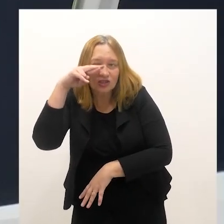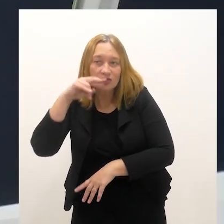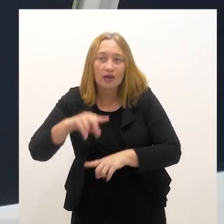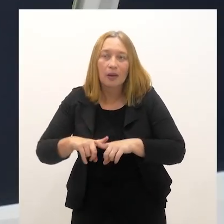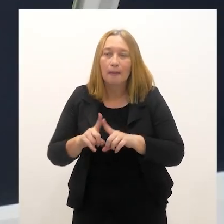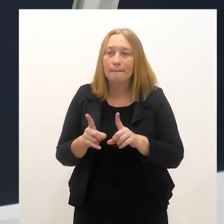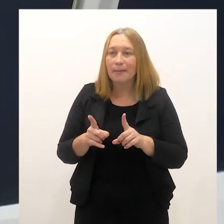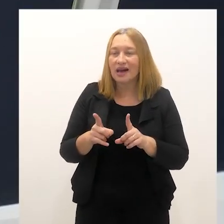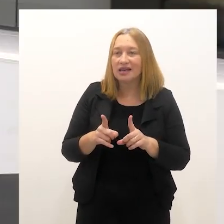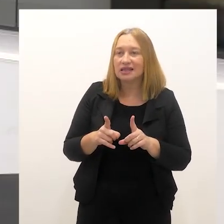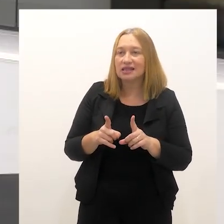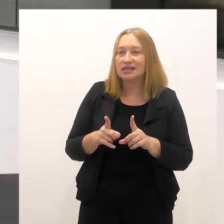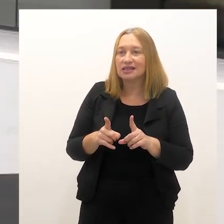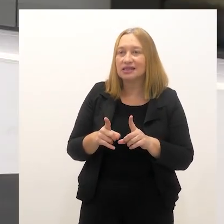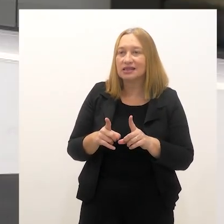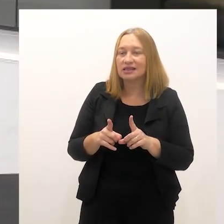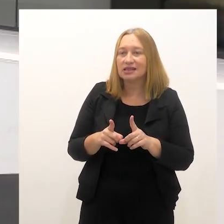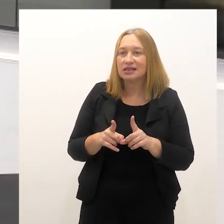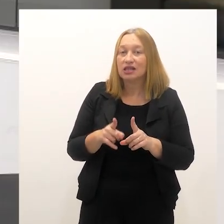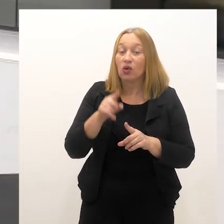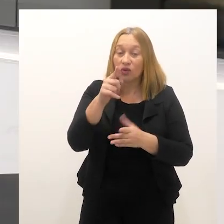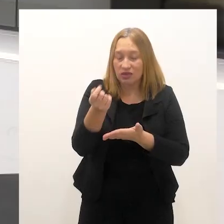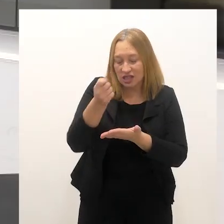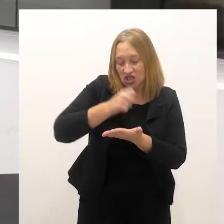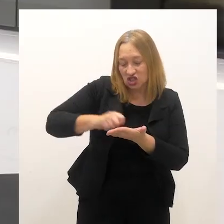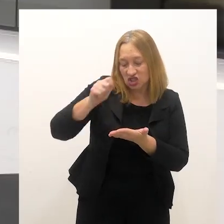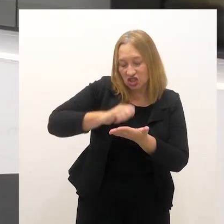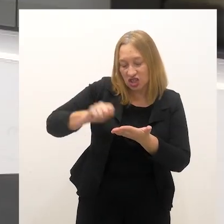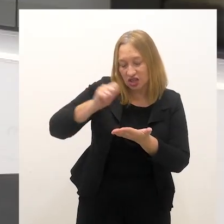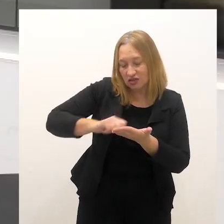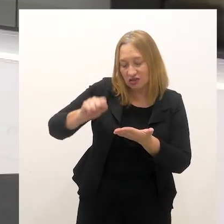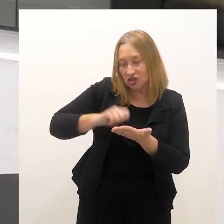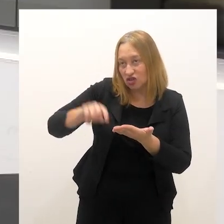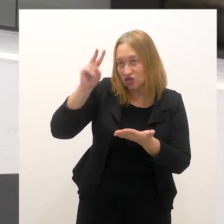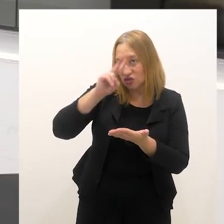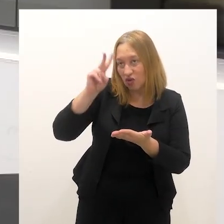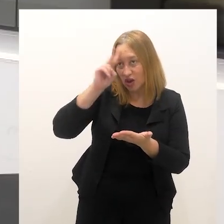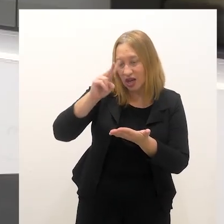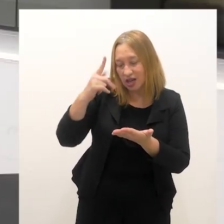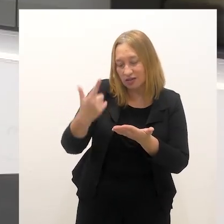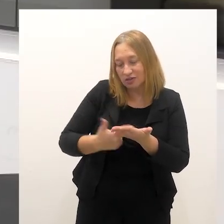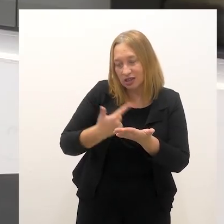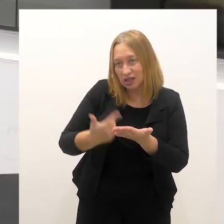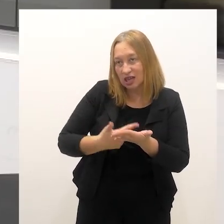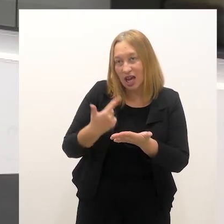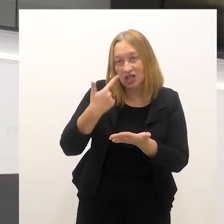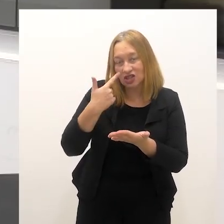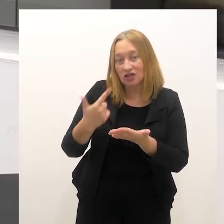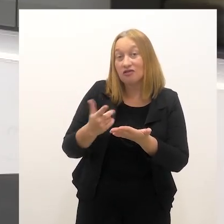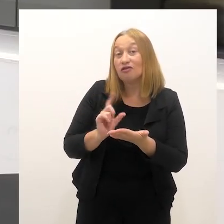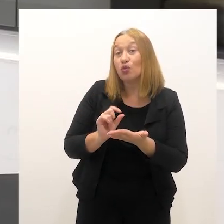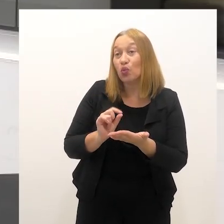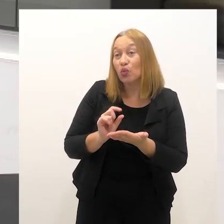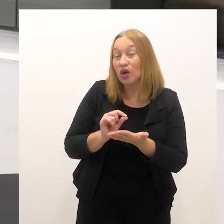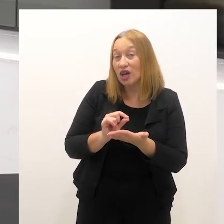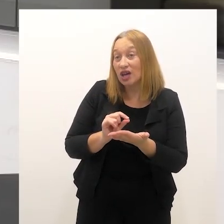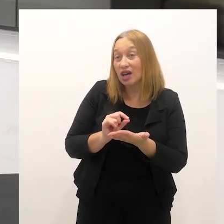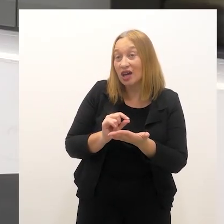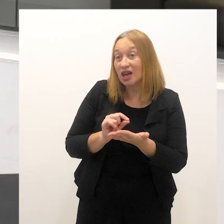né? Mas na fantasia, quando você escreve suas histórias, seus livros, aí sim a gente